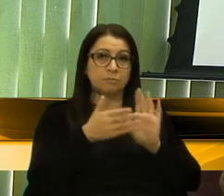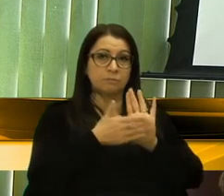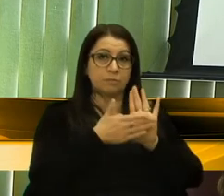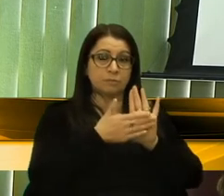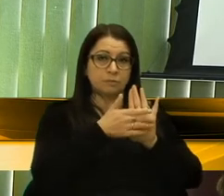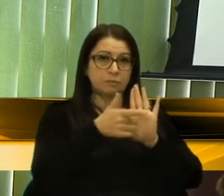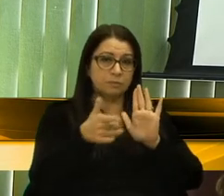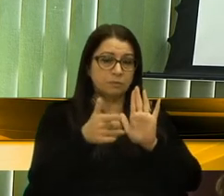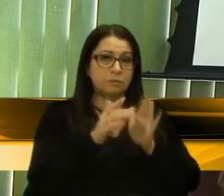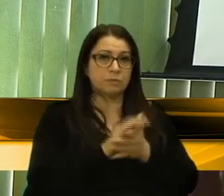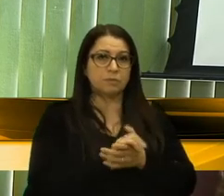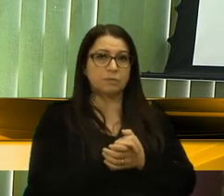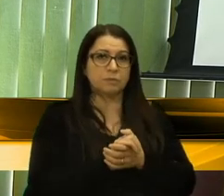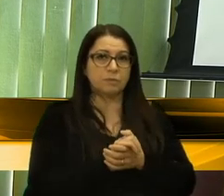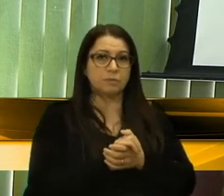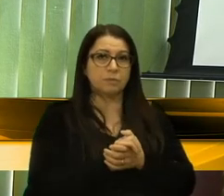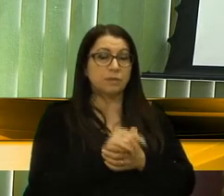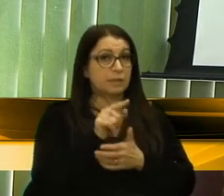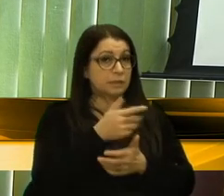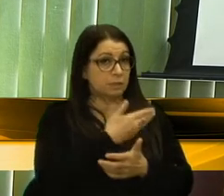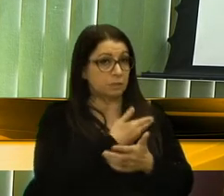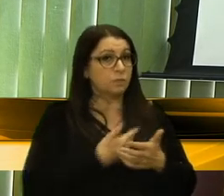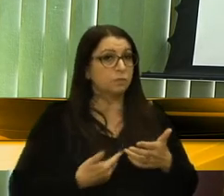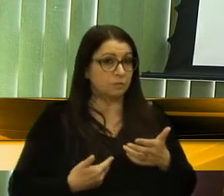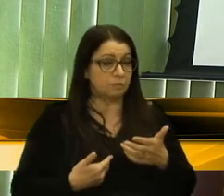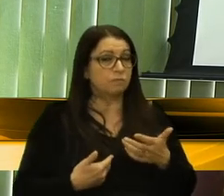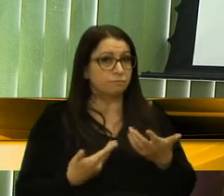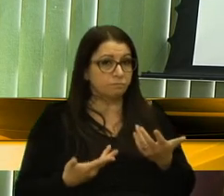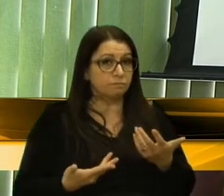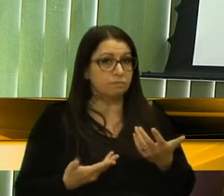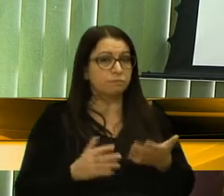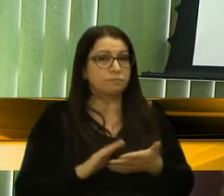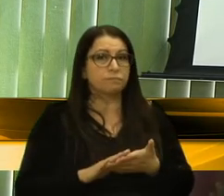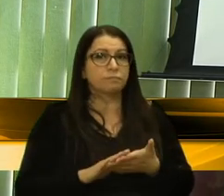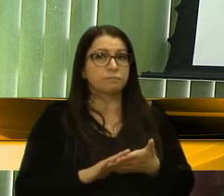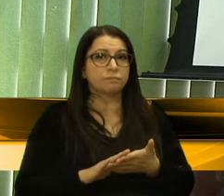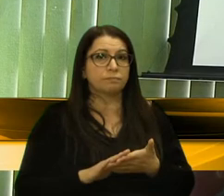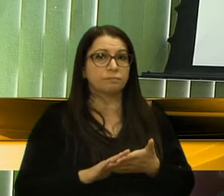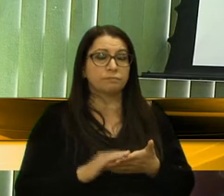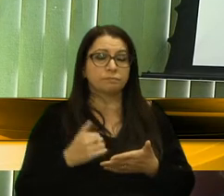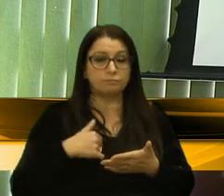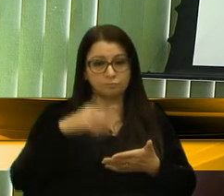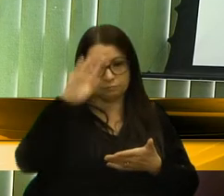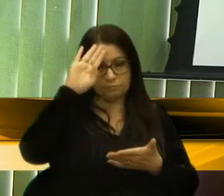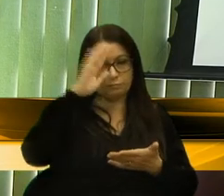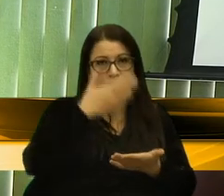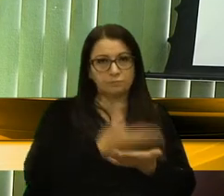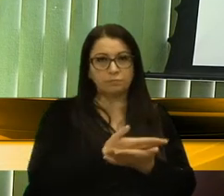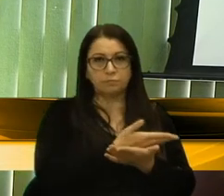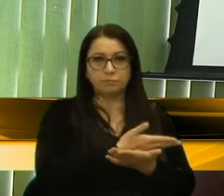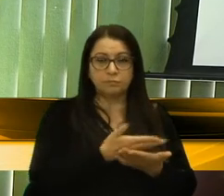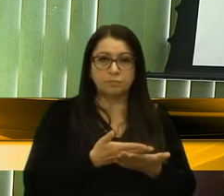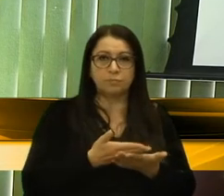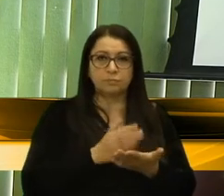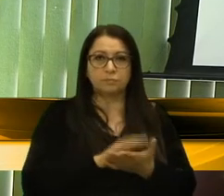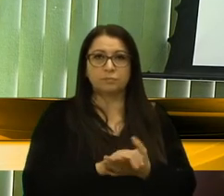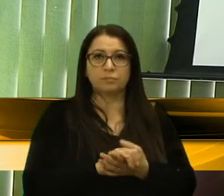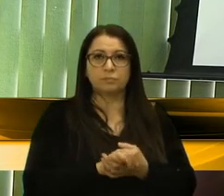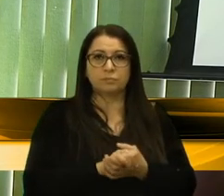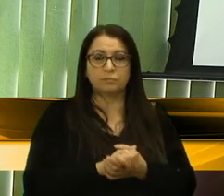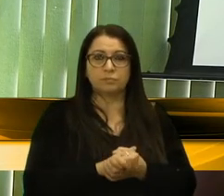proporcionado a esse governo. Então, eu acredito que